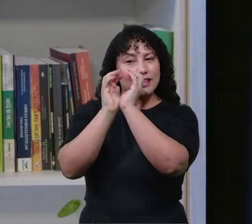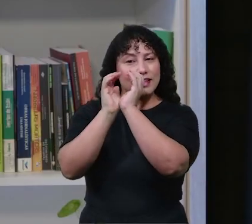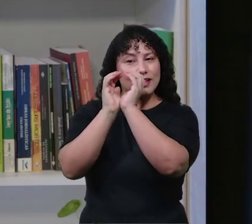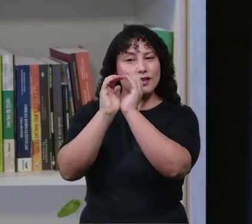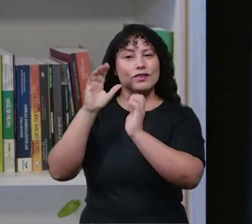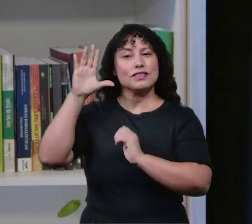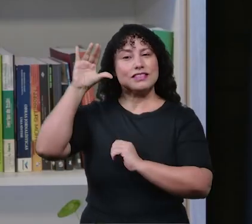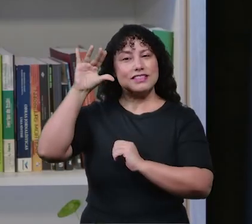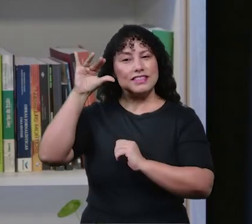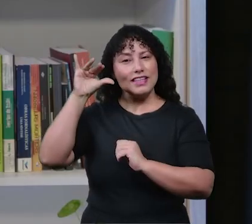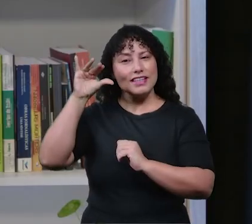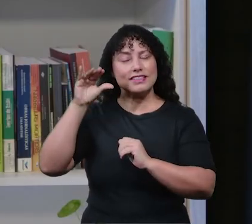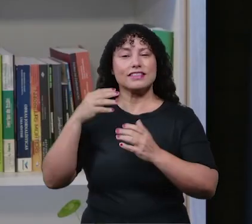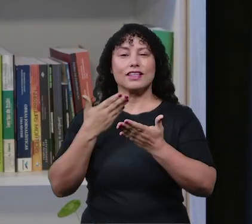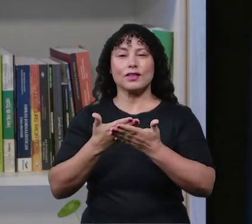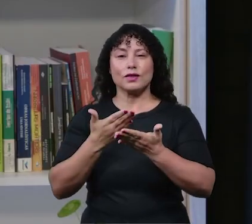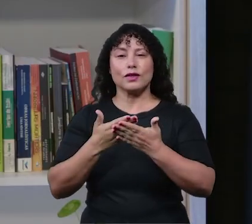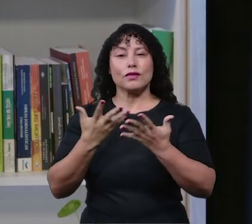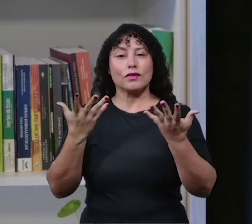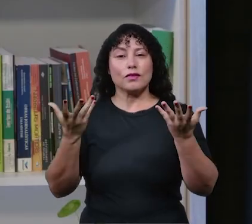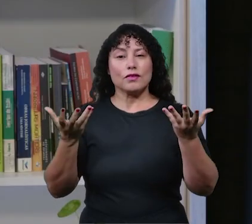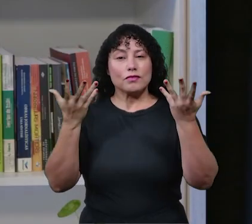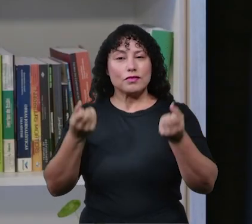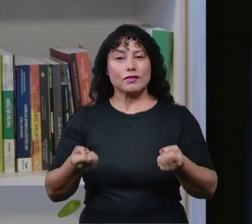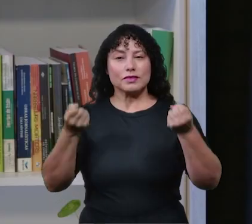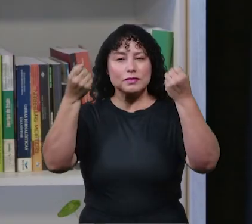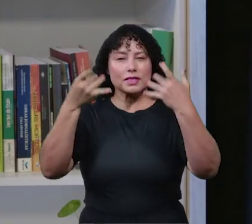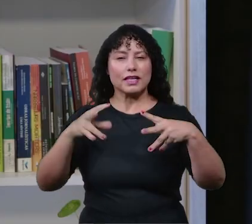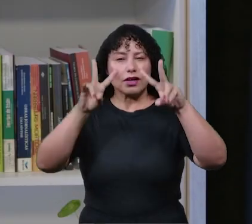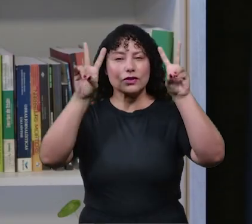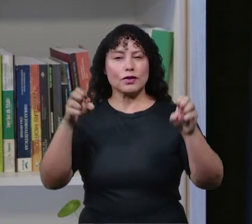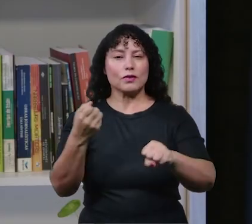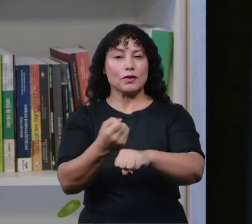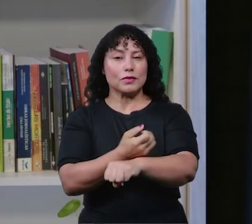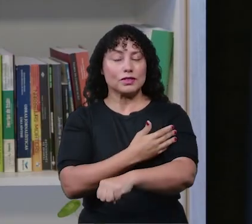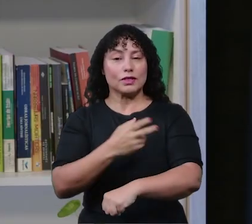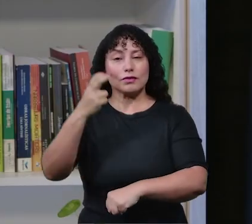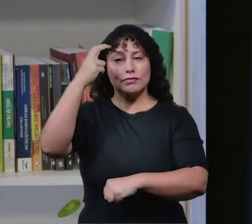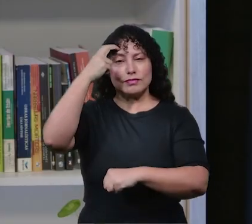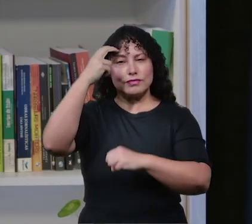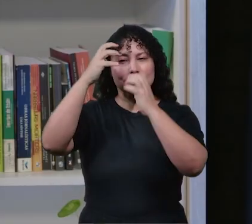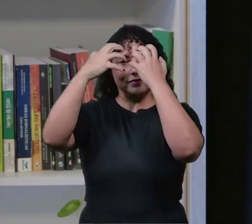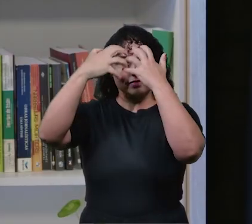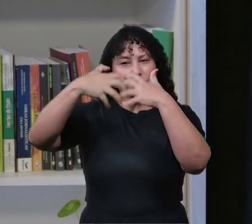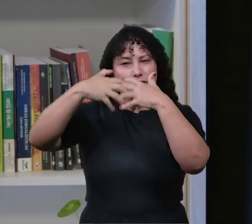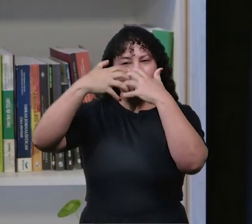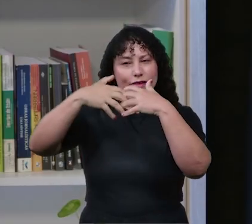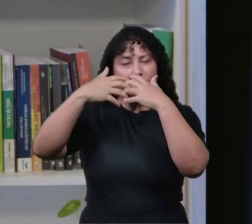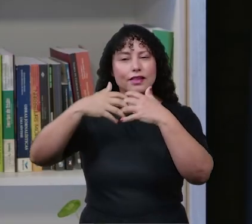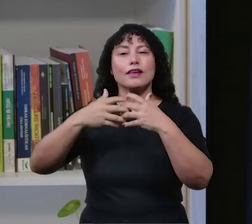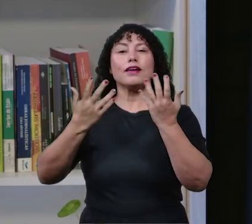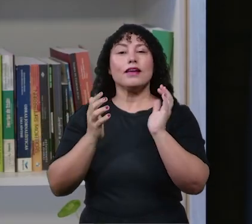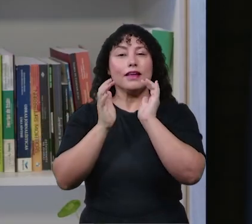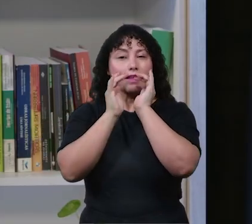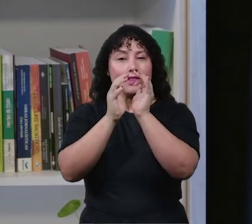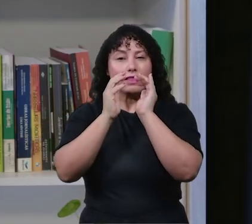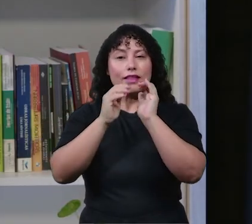na Educação. Vamos falar hoje sobre emoção, cognição e neurodiversidade.